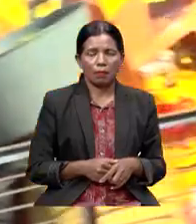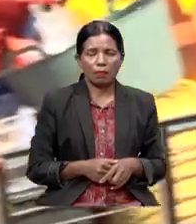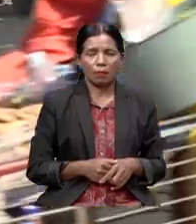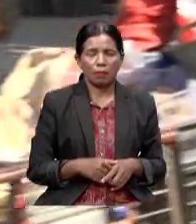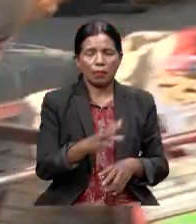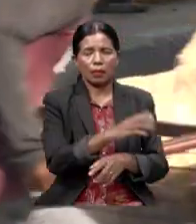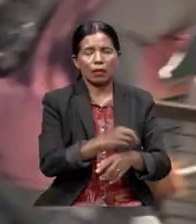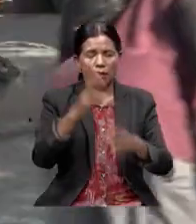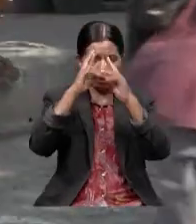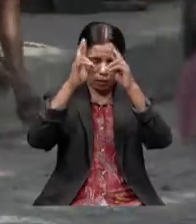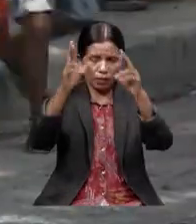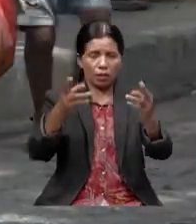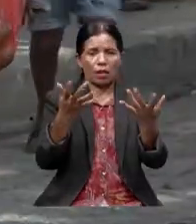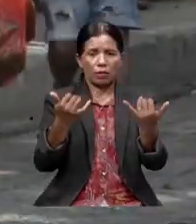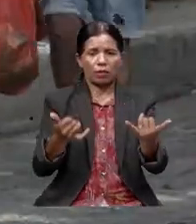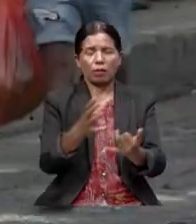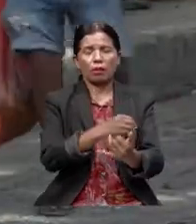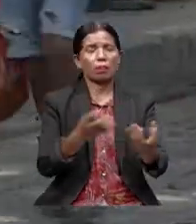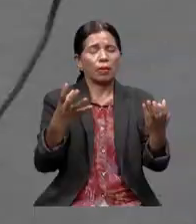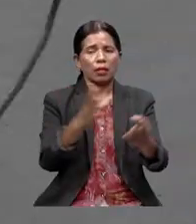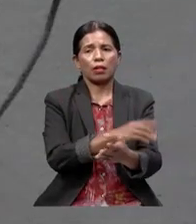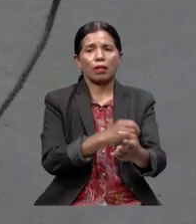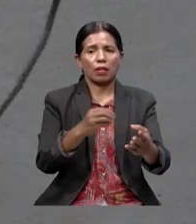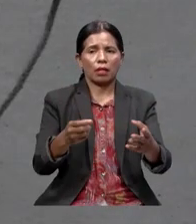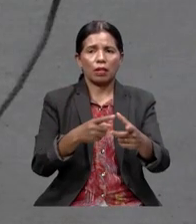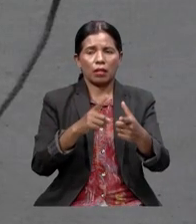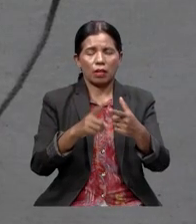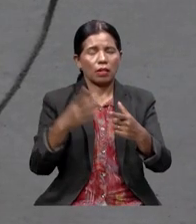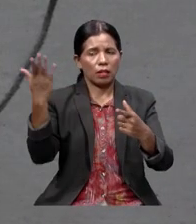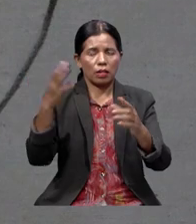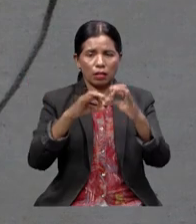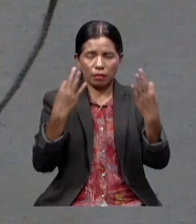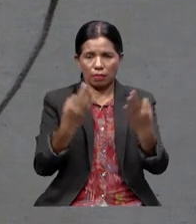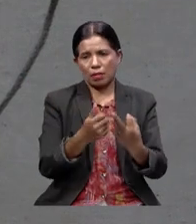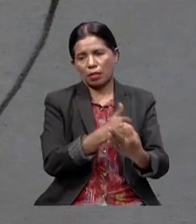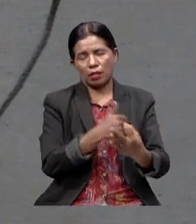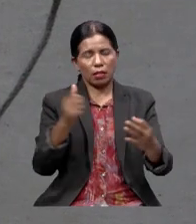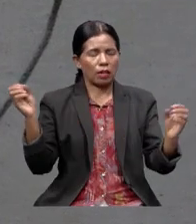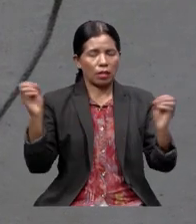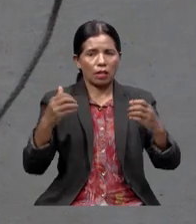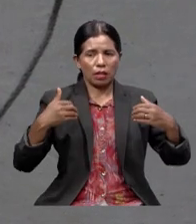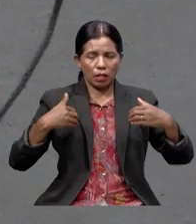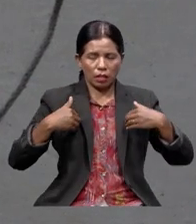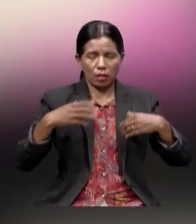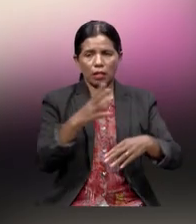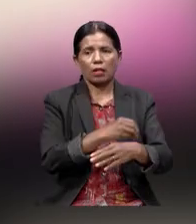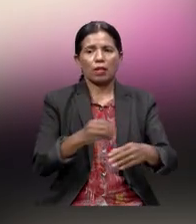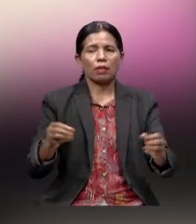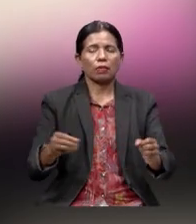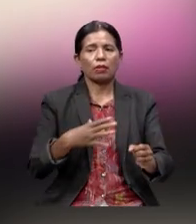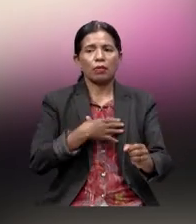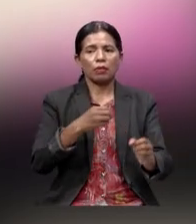Decadência moral nebe daudaune para que o acontece maka iha família balun nebe la iha ona privacidade ore